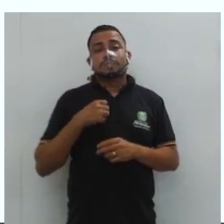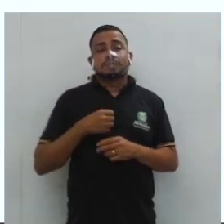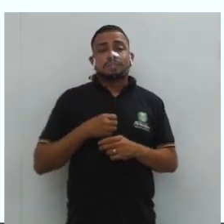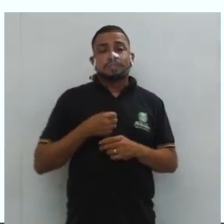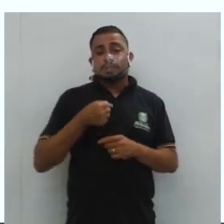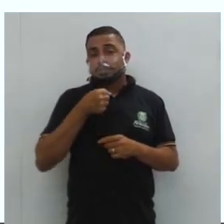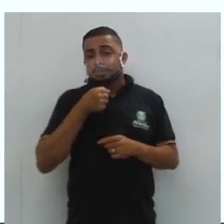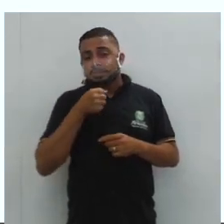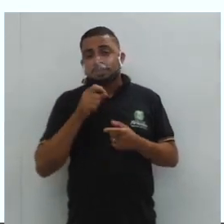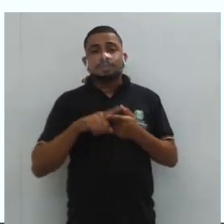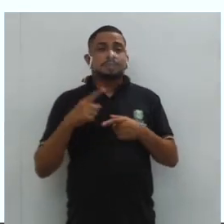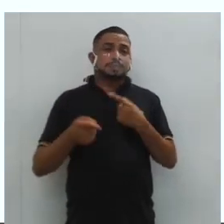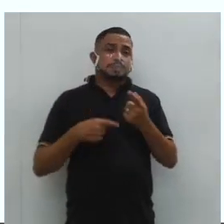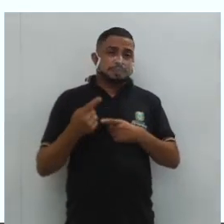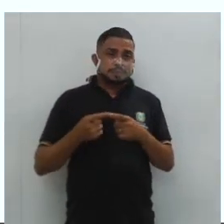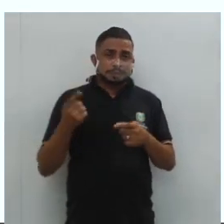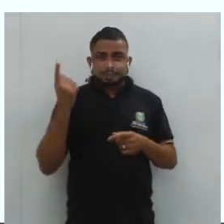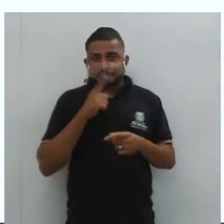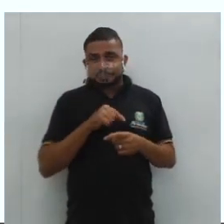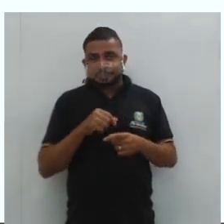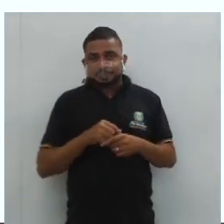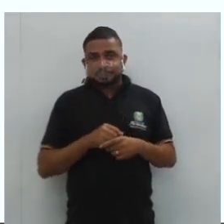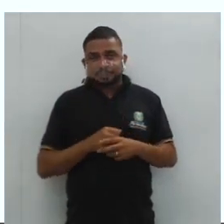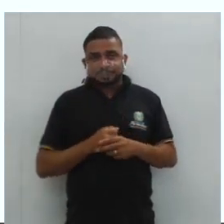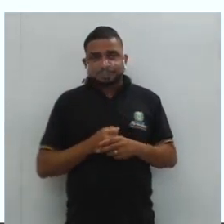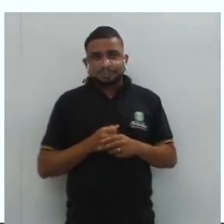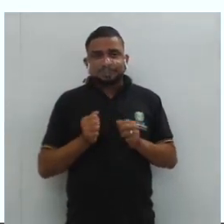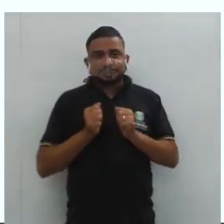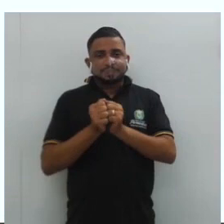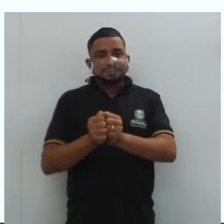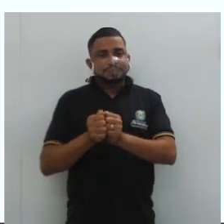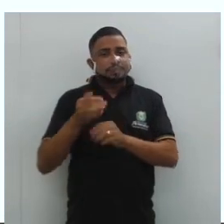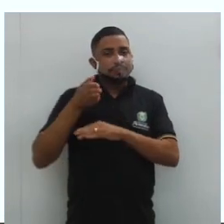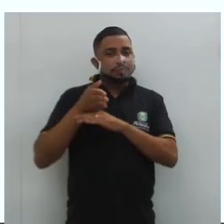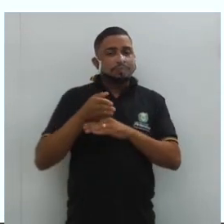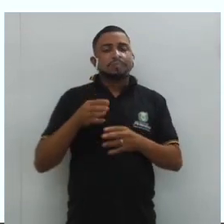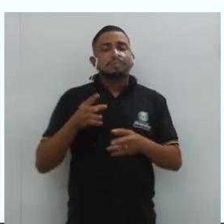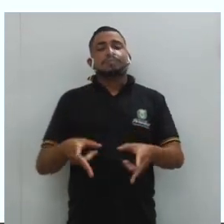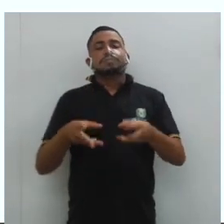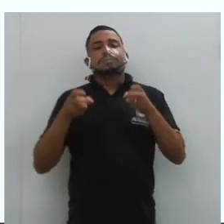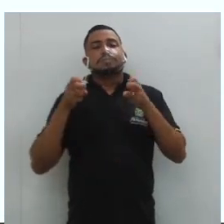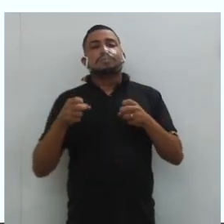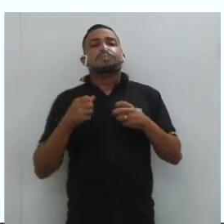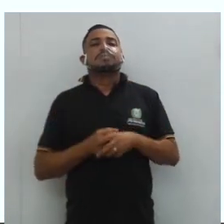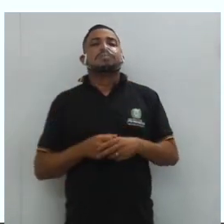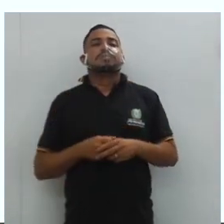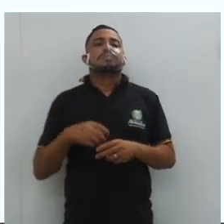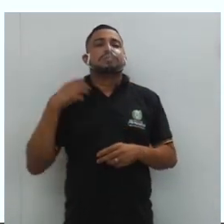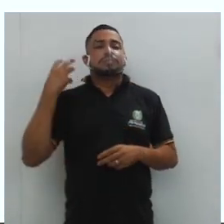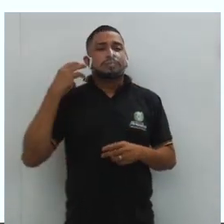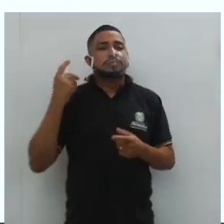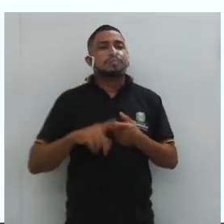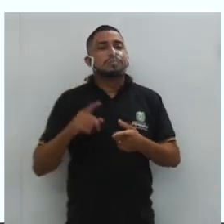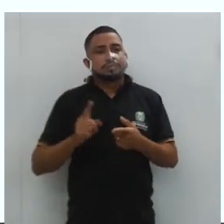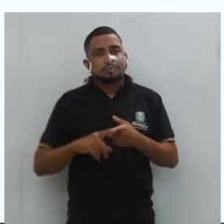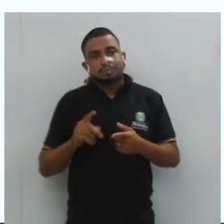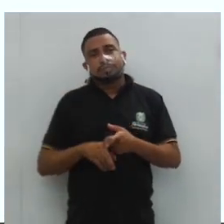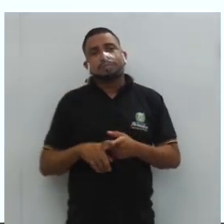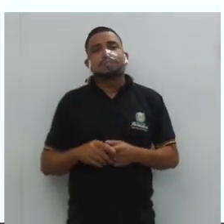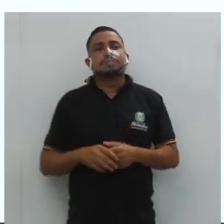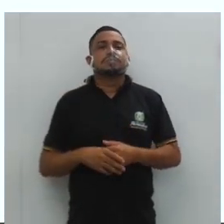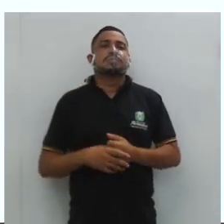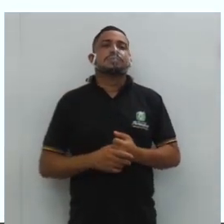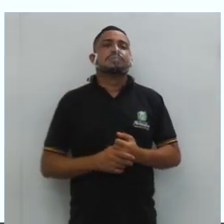foram aprimorando. Aí passou também a ter um microfone, né, junto com a câmera para captar o som ao